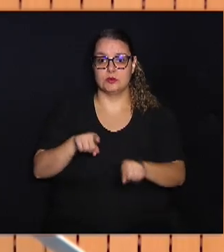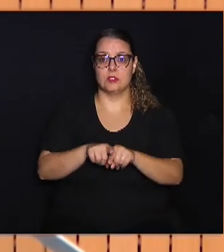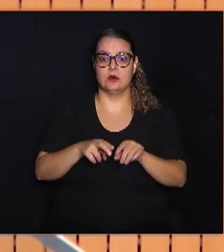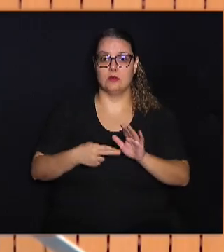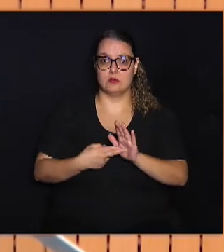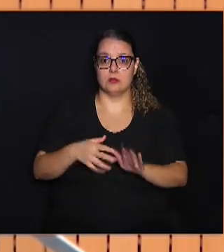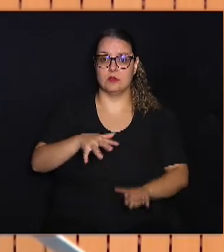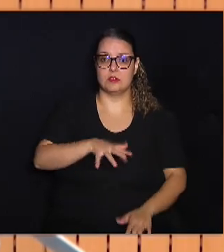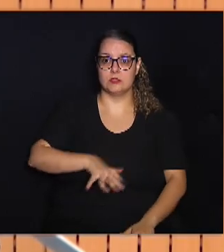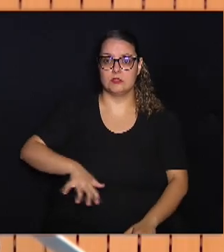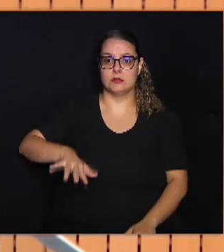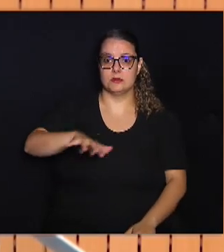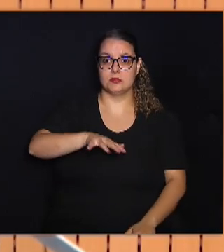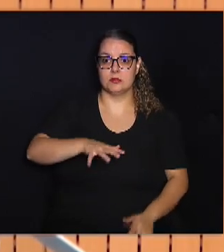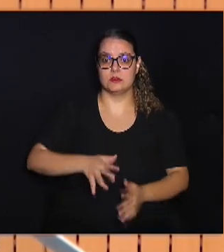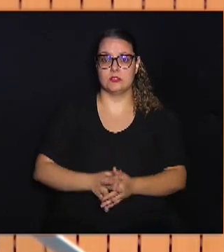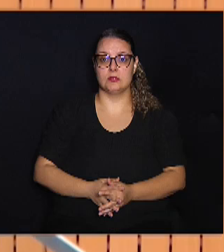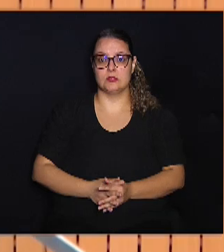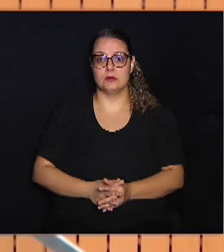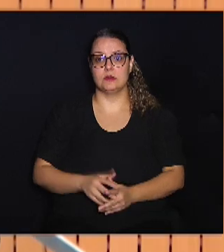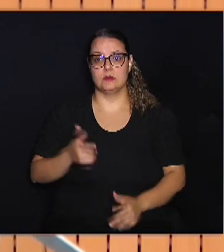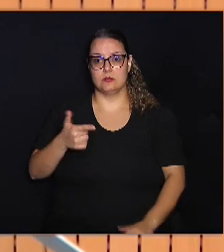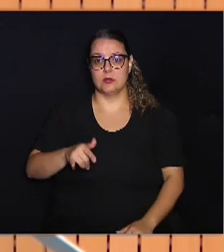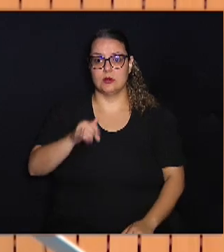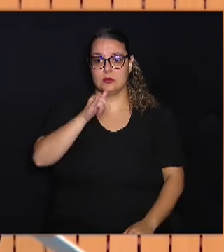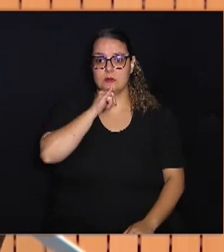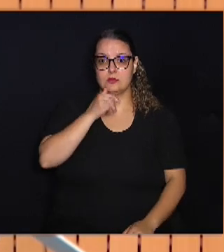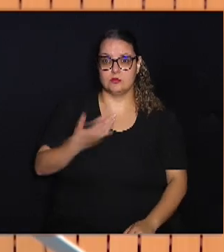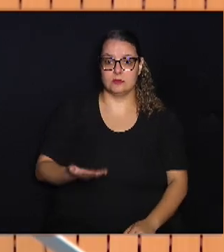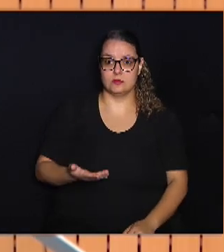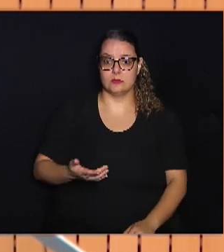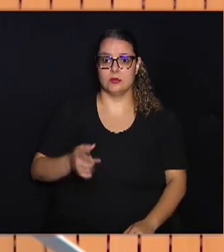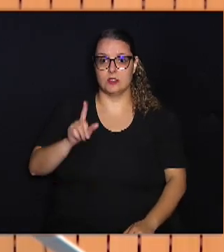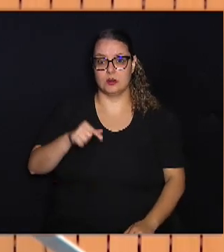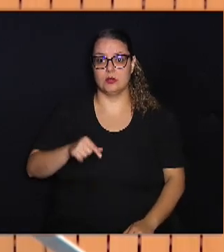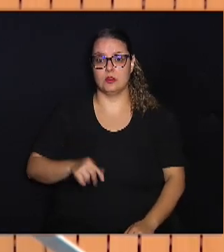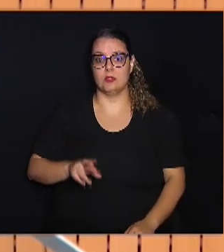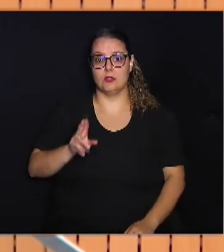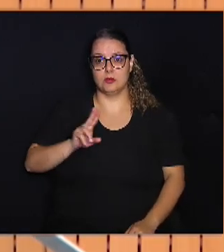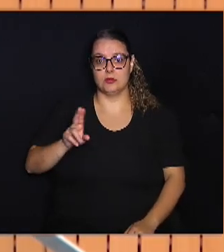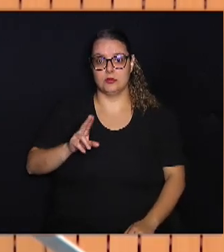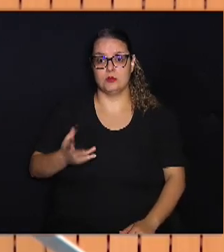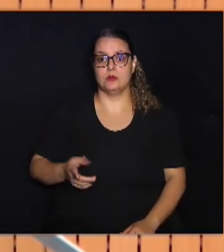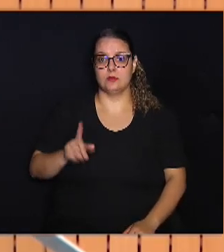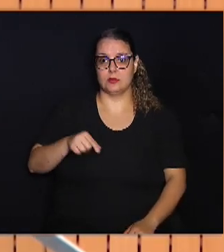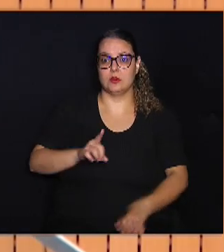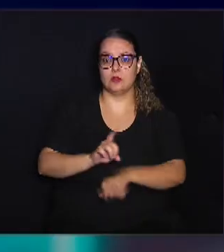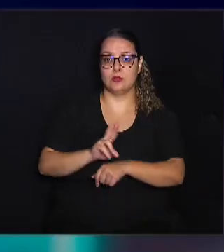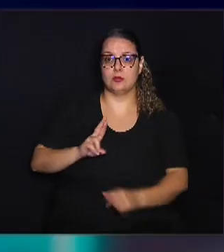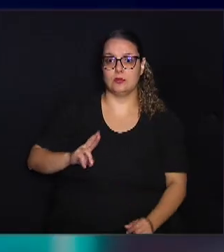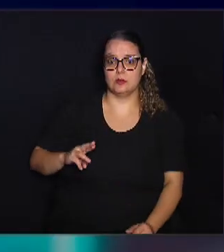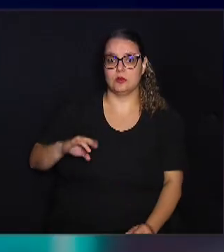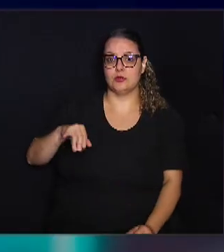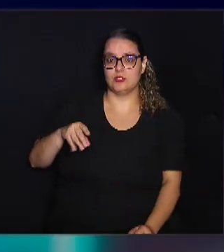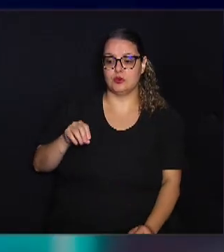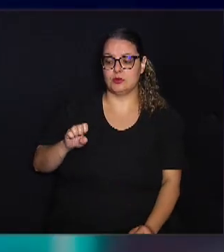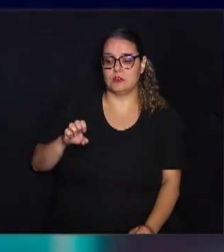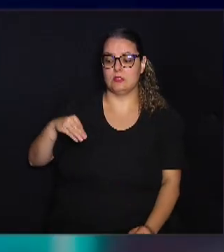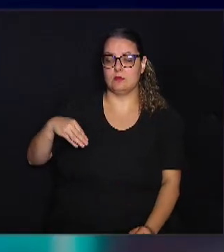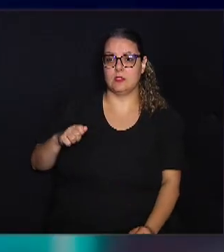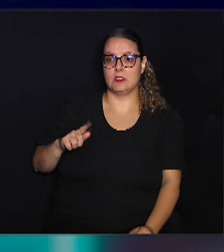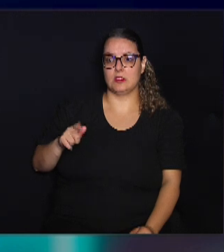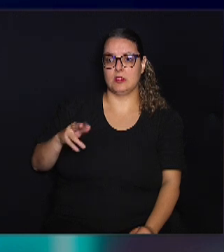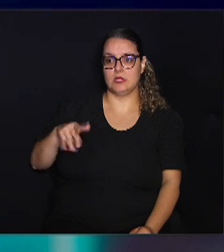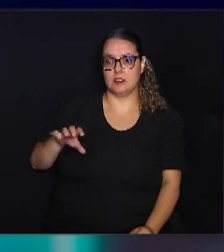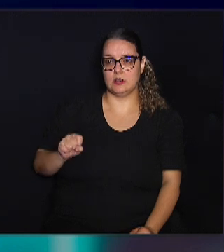nessa área, para manter o exemplo daquele que leva o seu nome, que é o Dr. José Roberto Magalhães Teixeira. A honraria é concedida